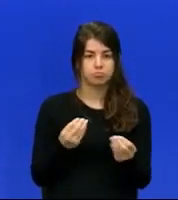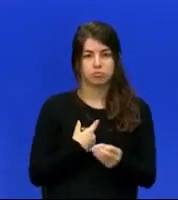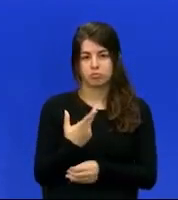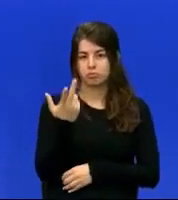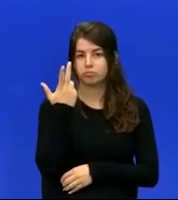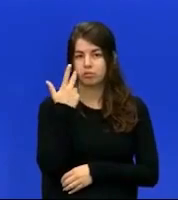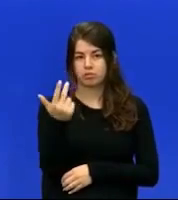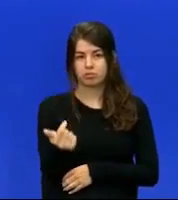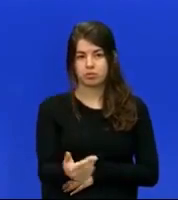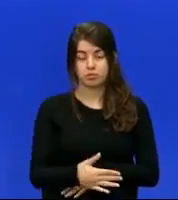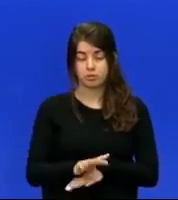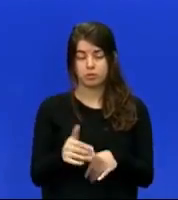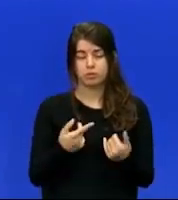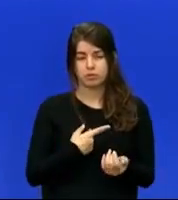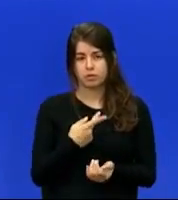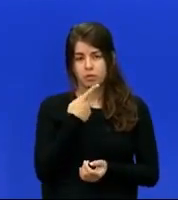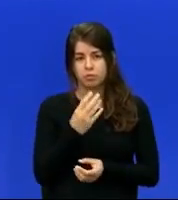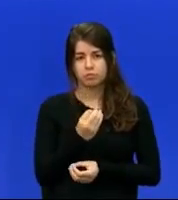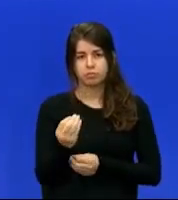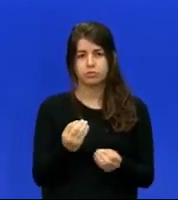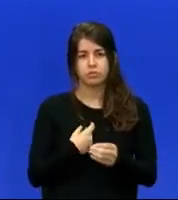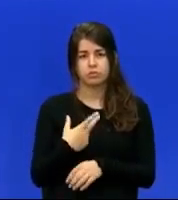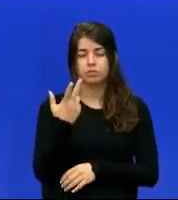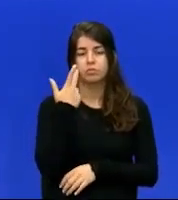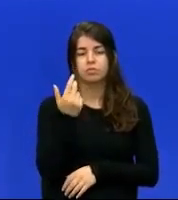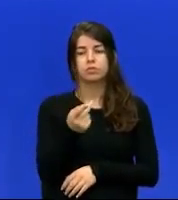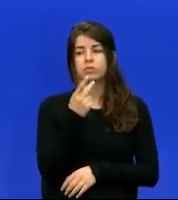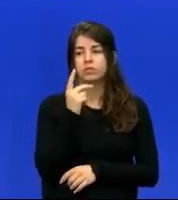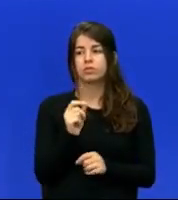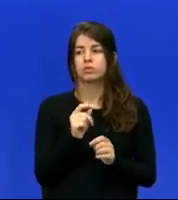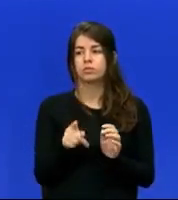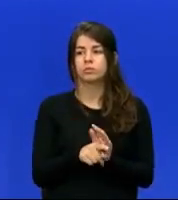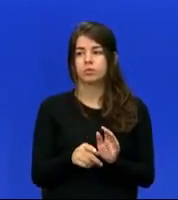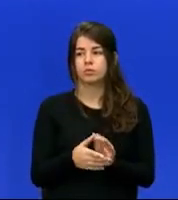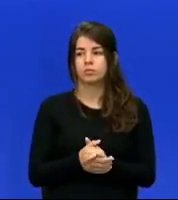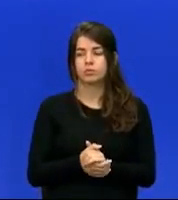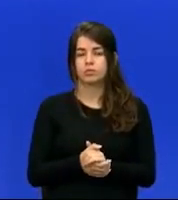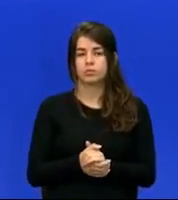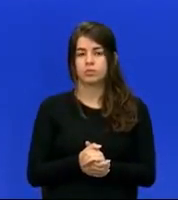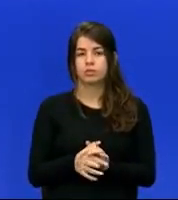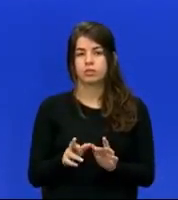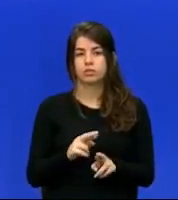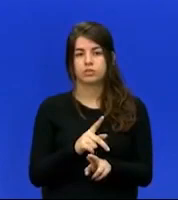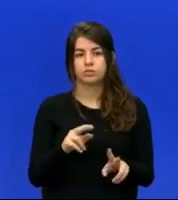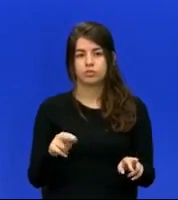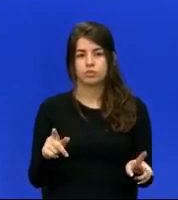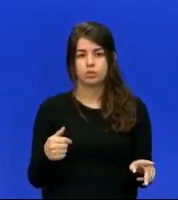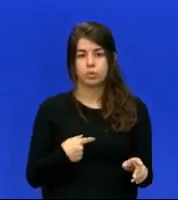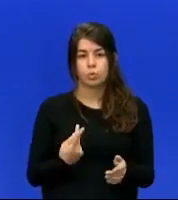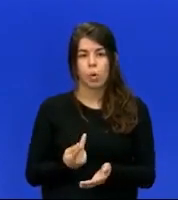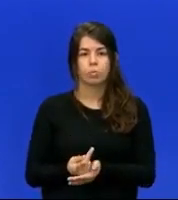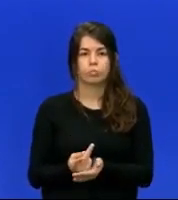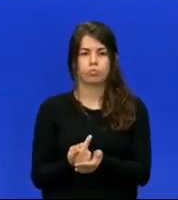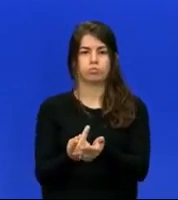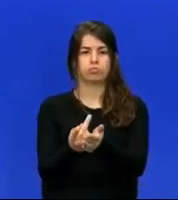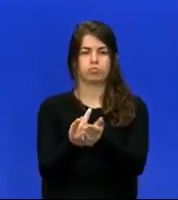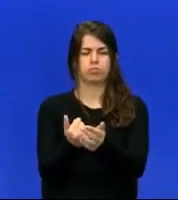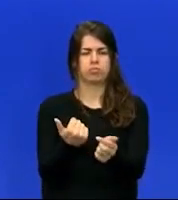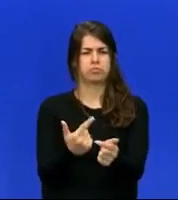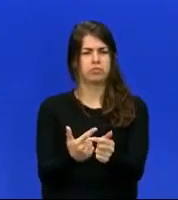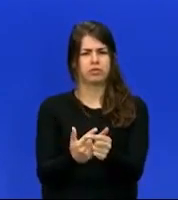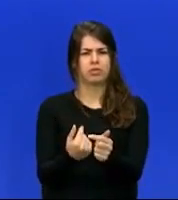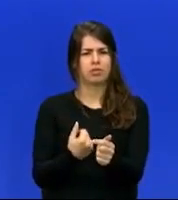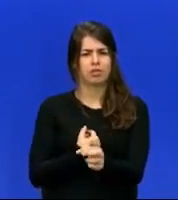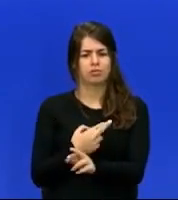normal. Quando eu falo em distribuição normal, eu estou trabalhando com uma distribuição de variável contínua. Por que